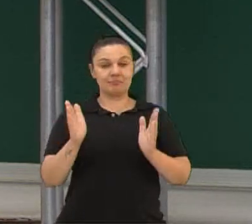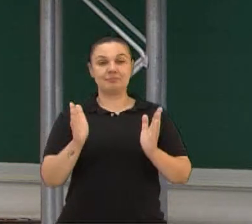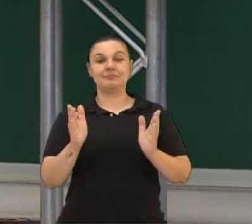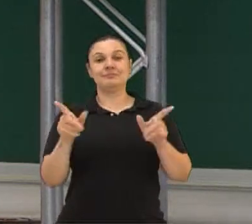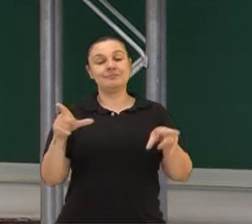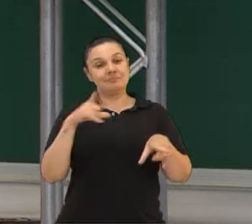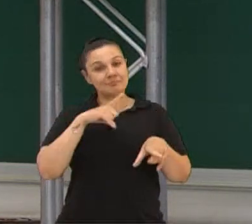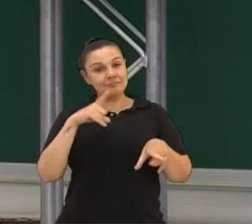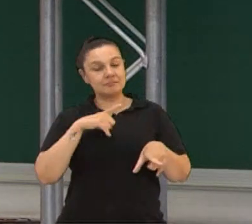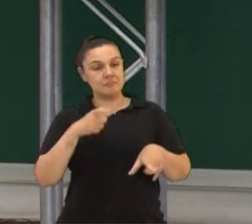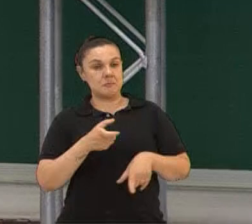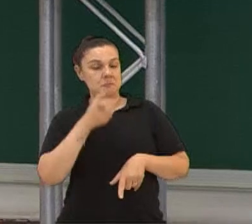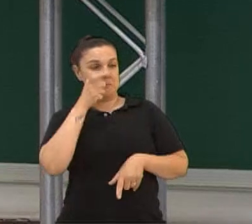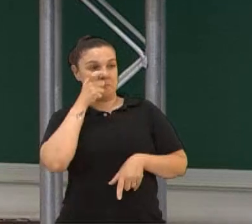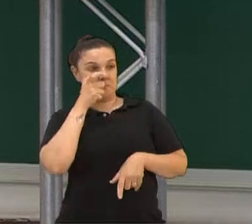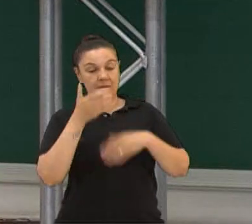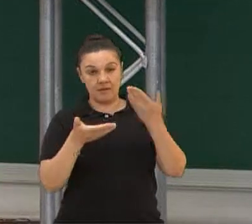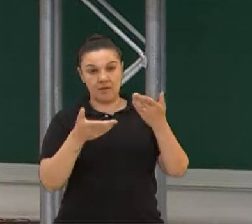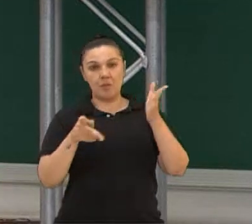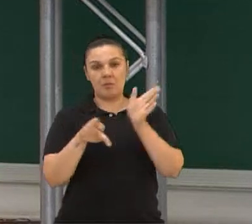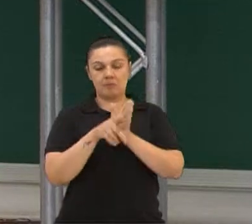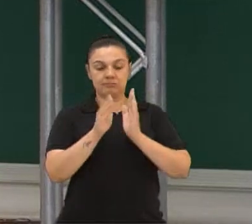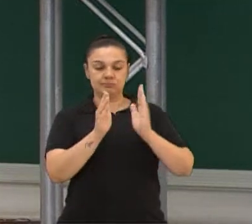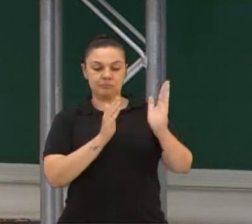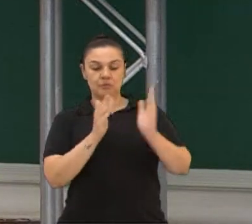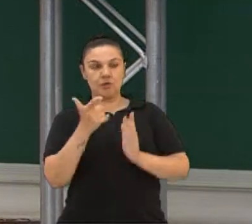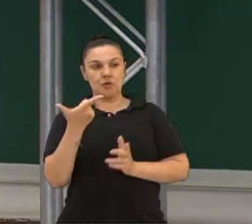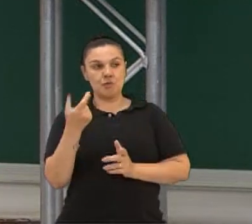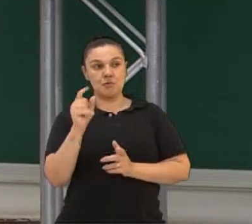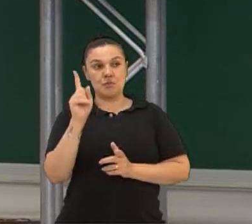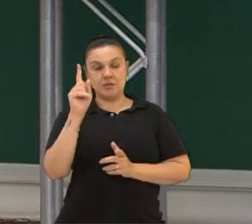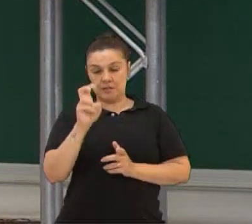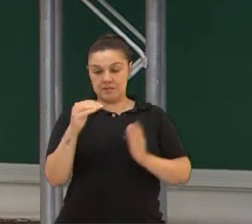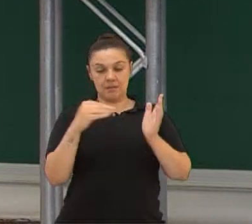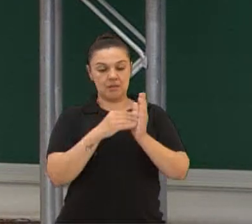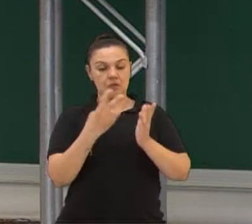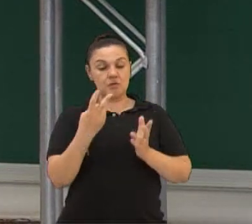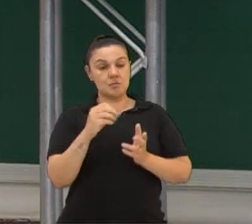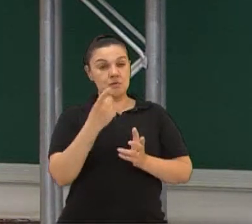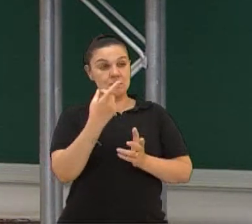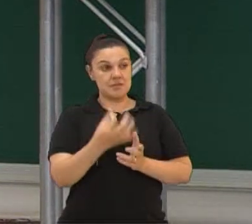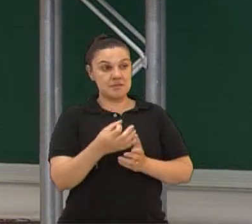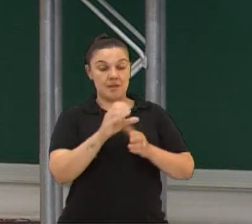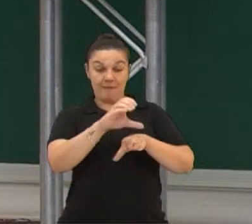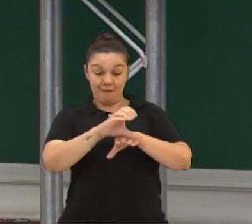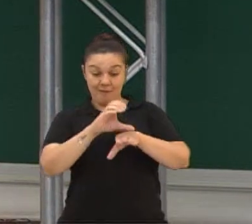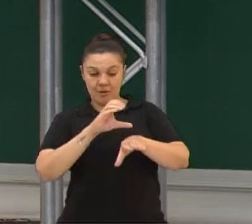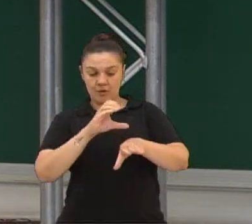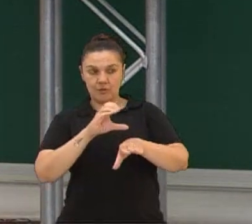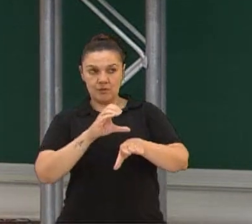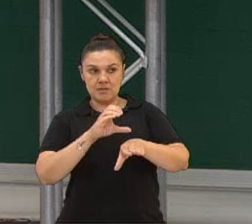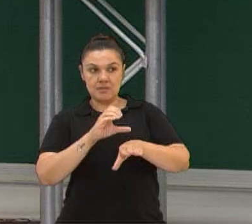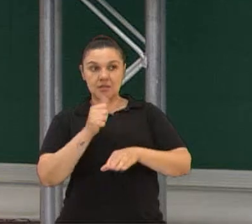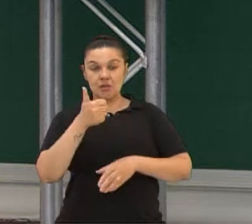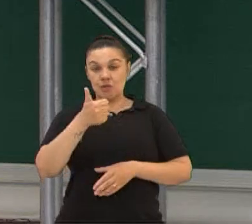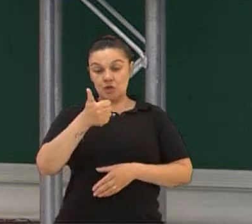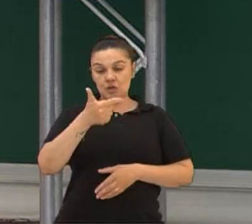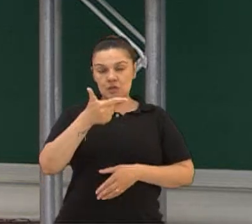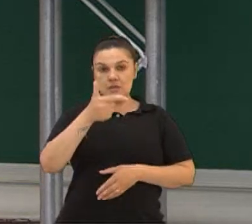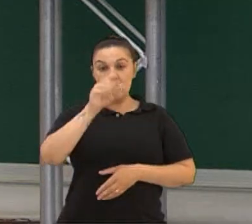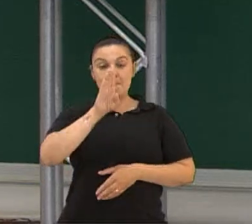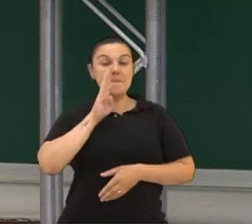Que, olha só, na temporada 2015-2016 chegou a arrecadar